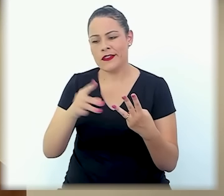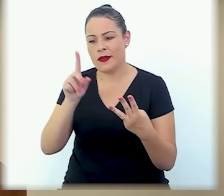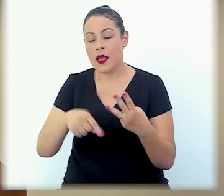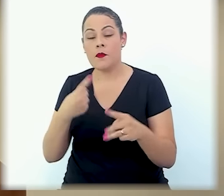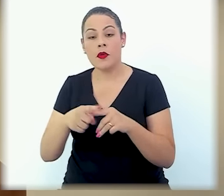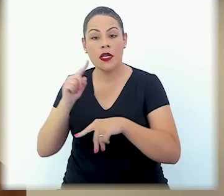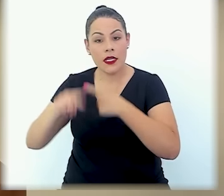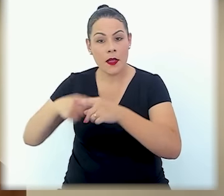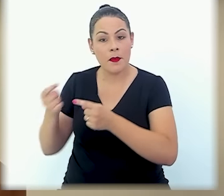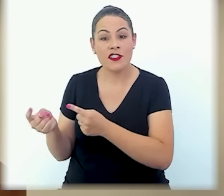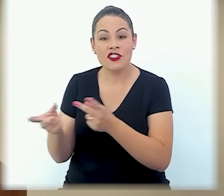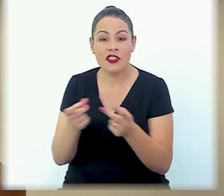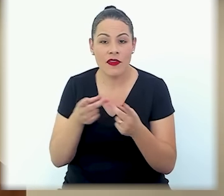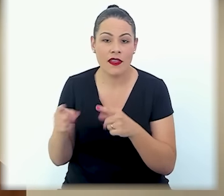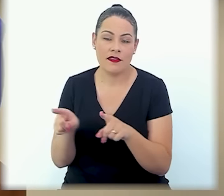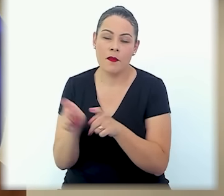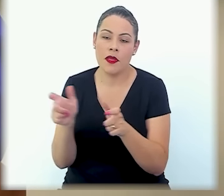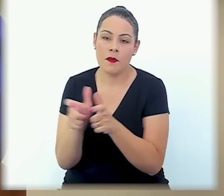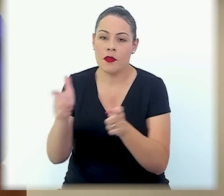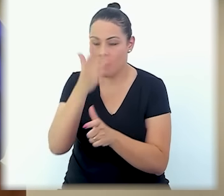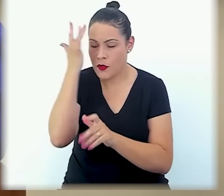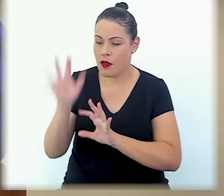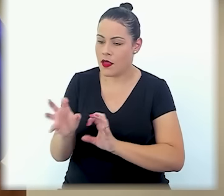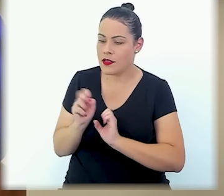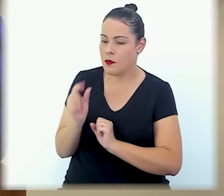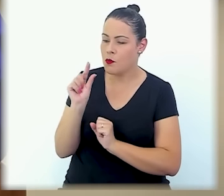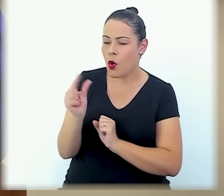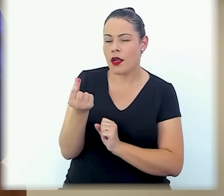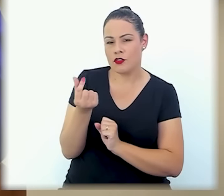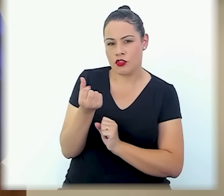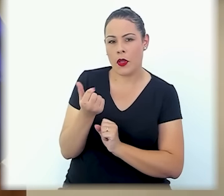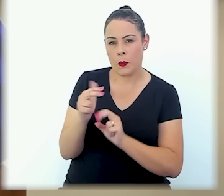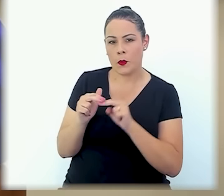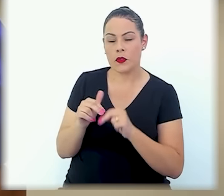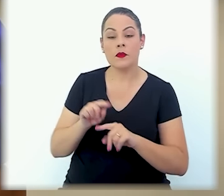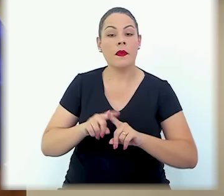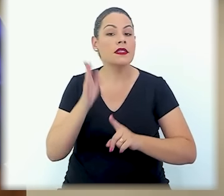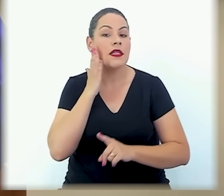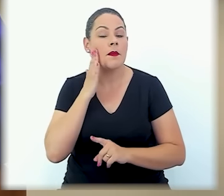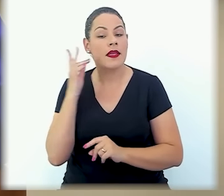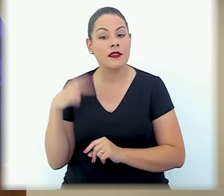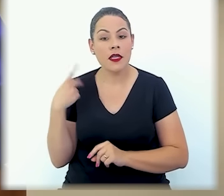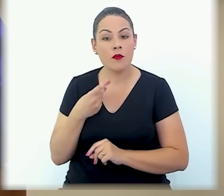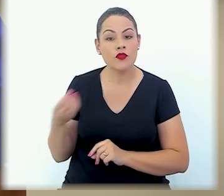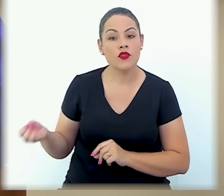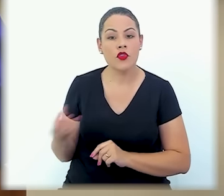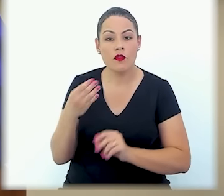eles vendem, né? Nós vendemos e acabamos recebendo por isso. Então, assim, essa política